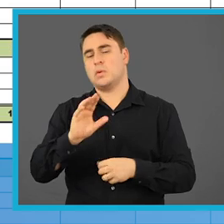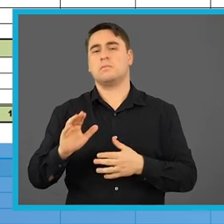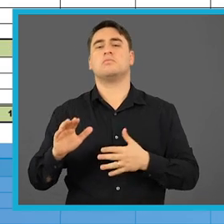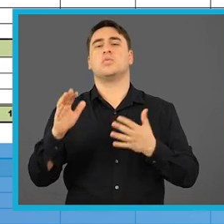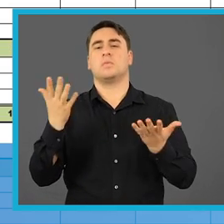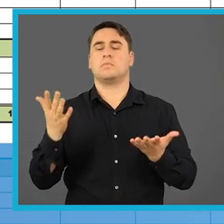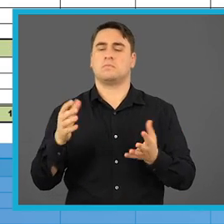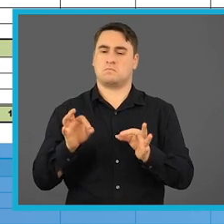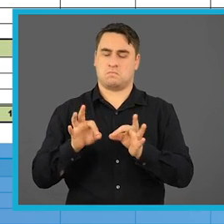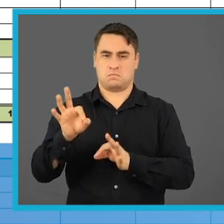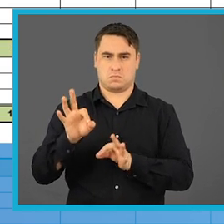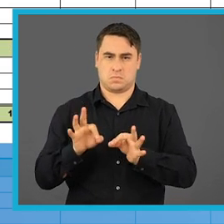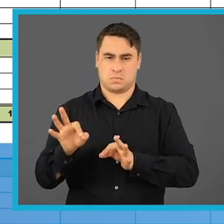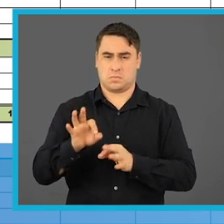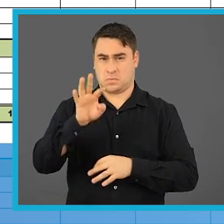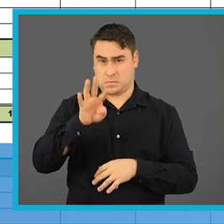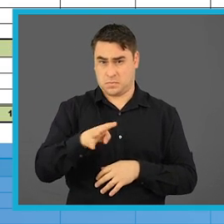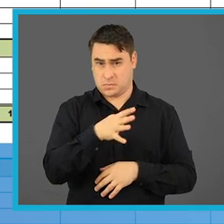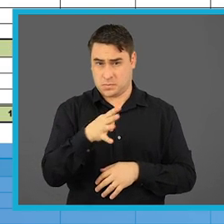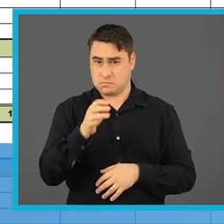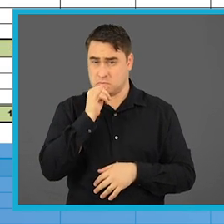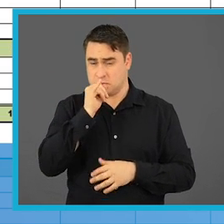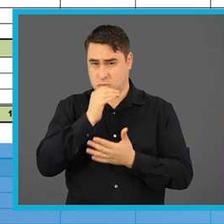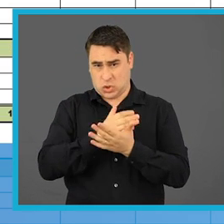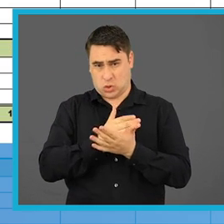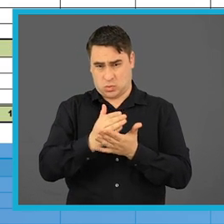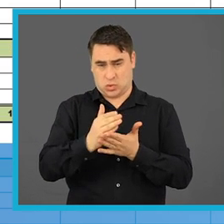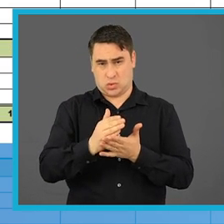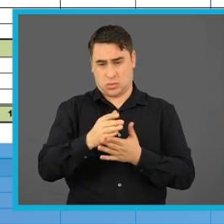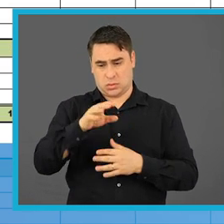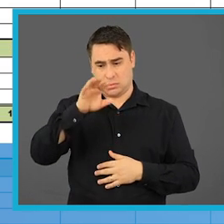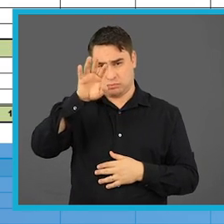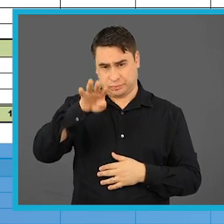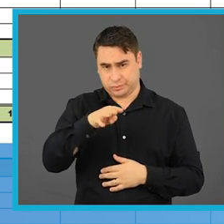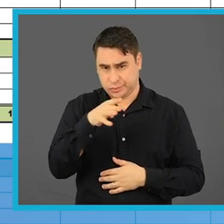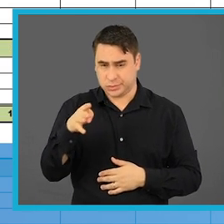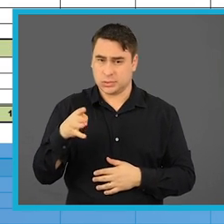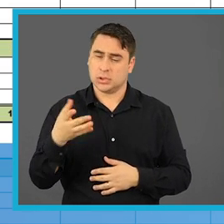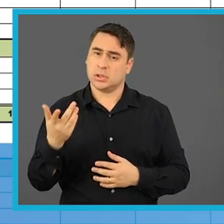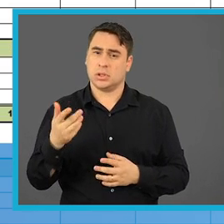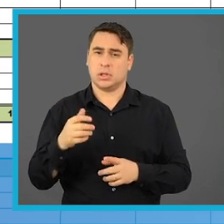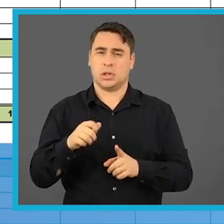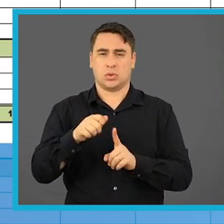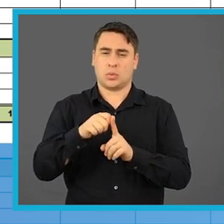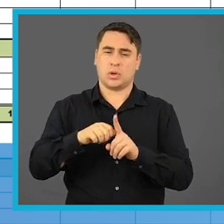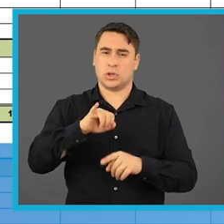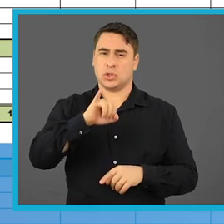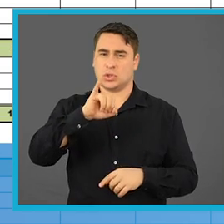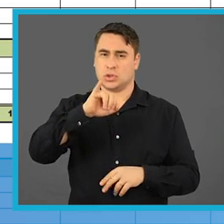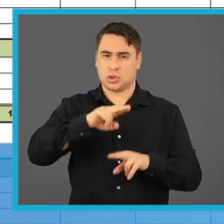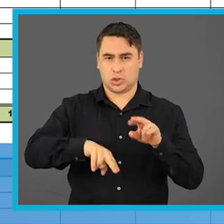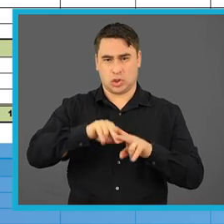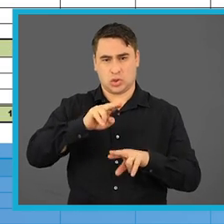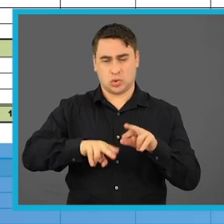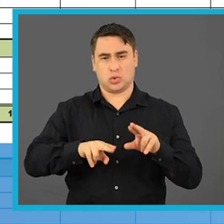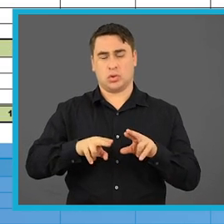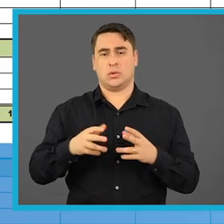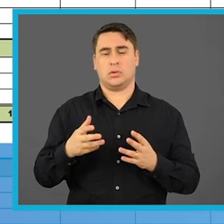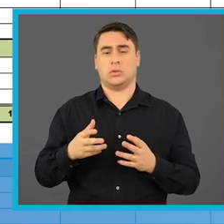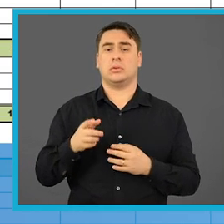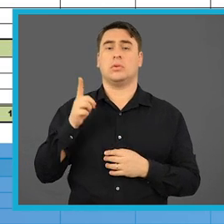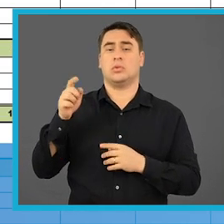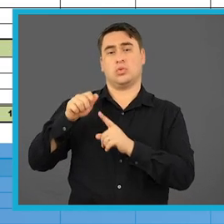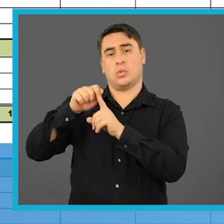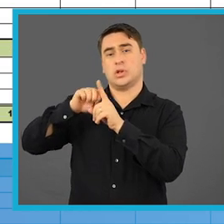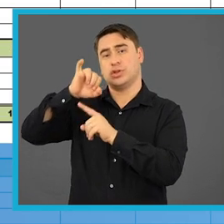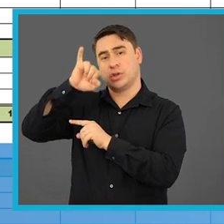ou de quando você está preenchendo a planilha. Se você começou a preencher a planilha em junho, em janeiro você